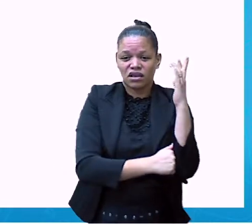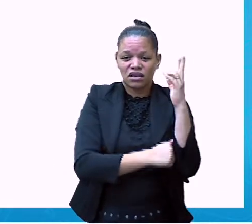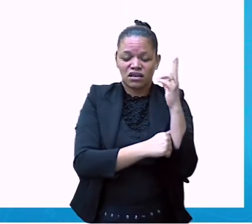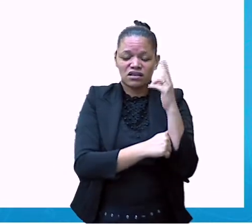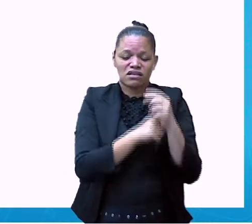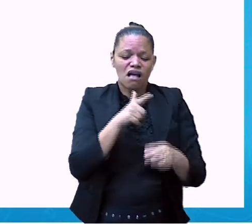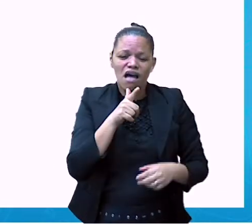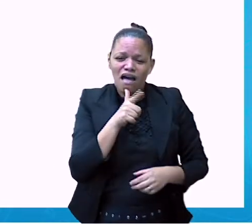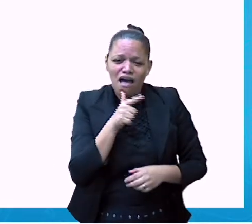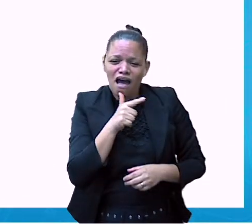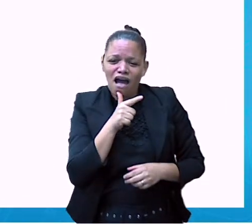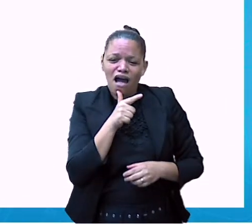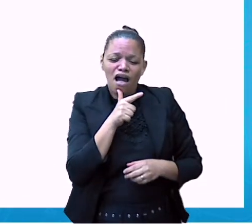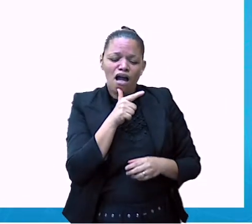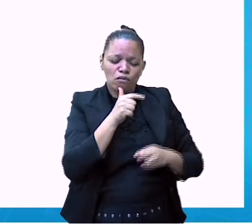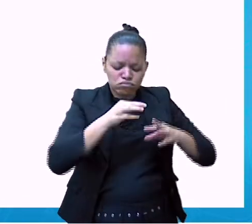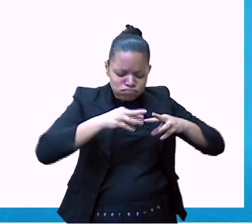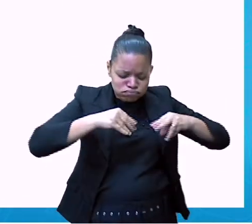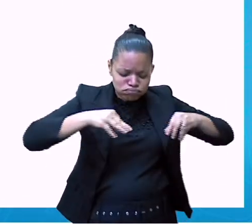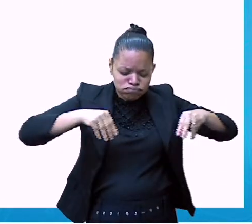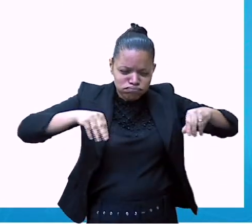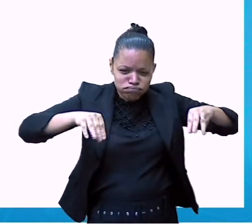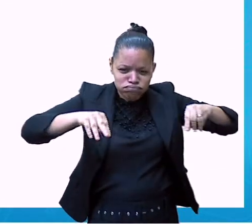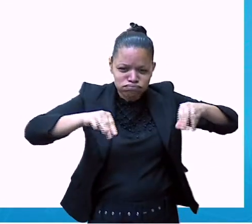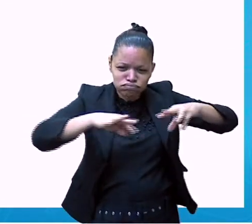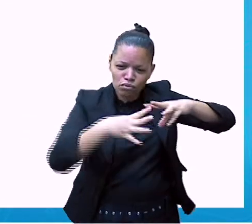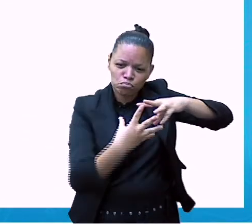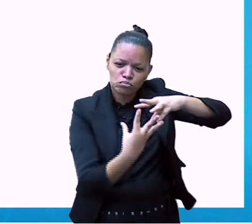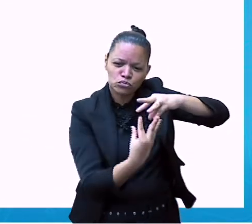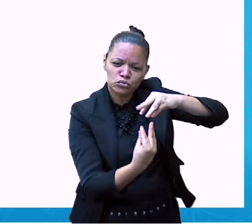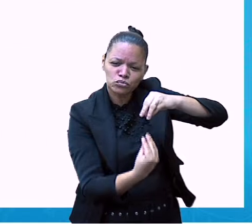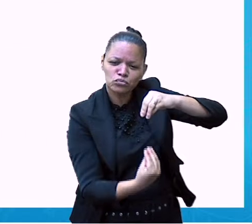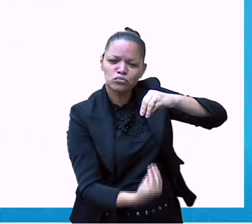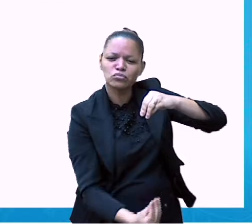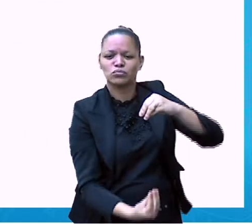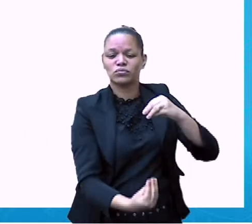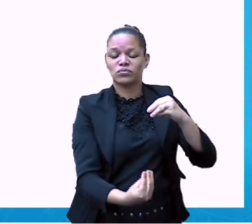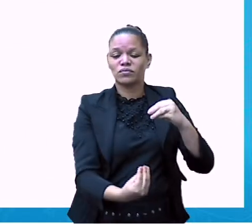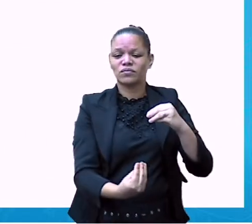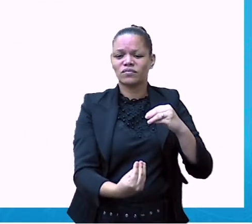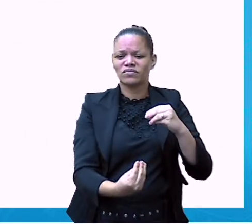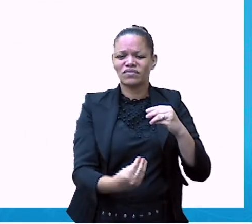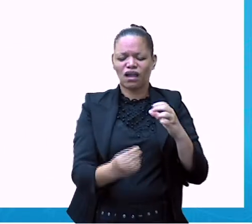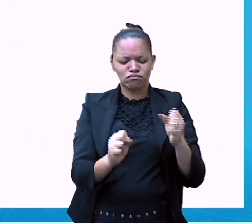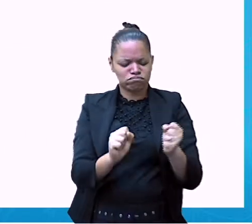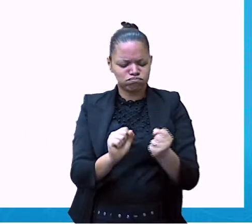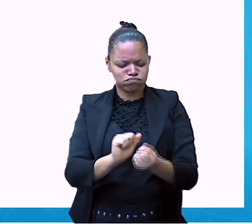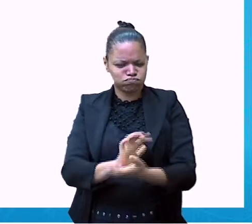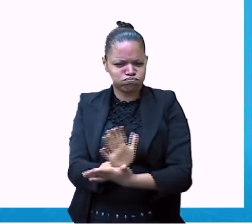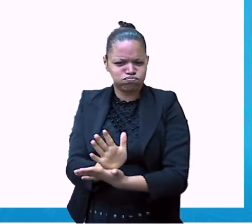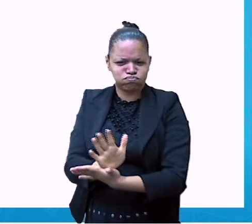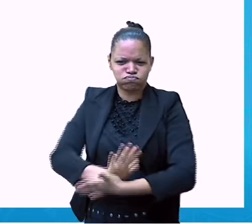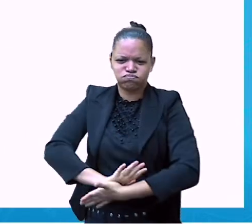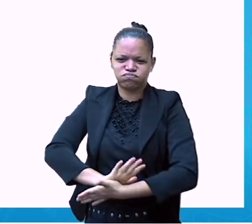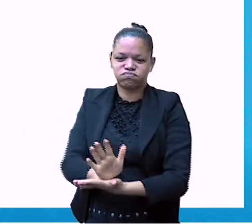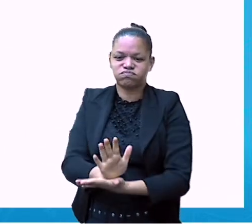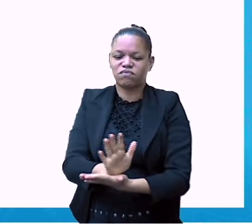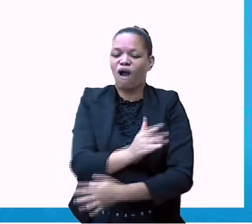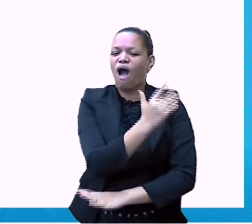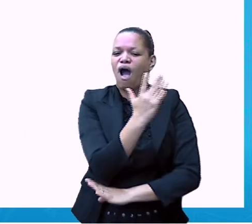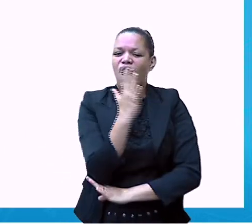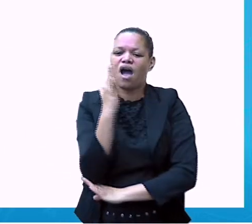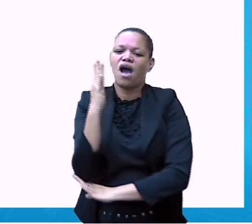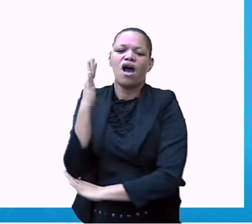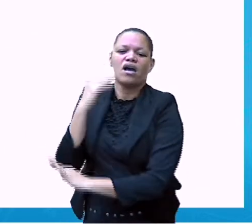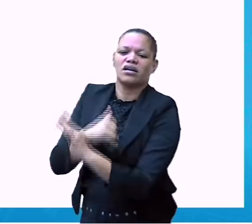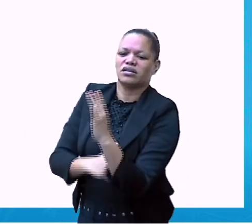estrago muito grande do ambiente. Então, nós temos aí esse gráfico que representa